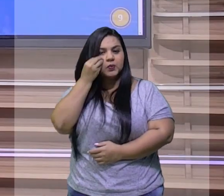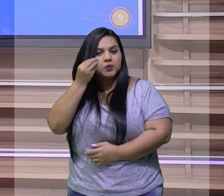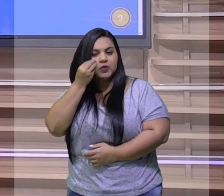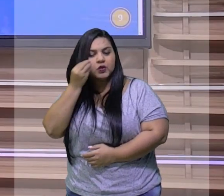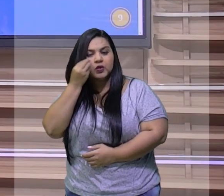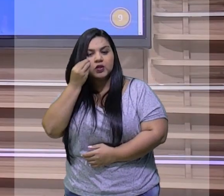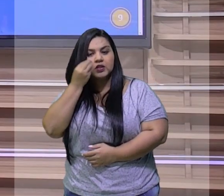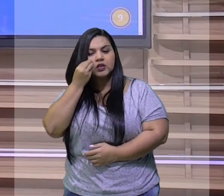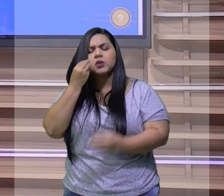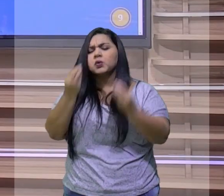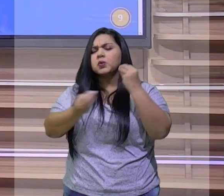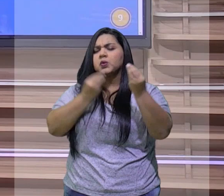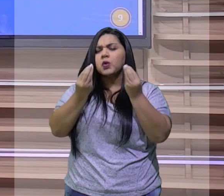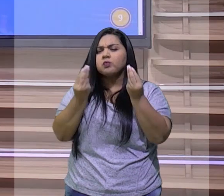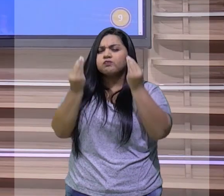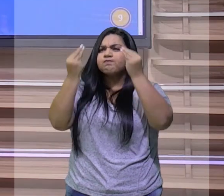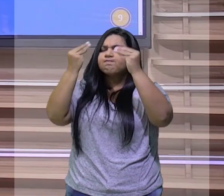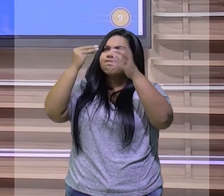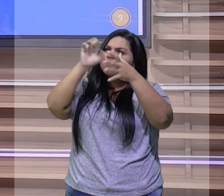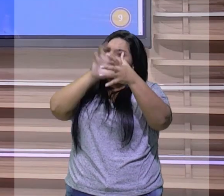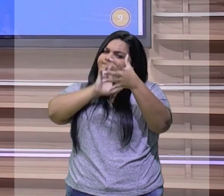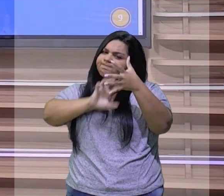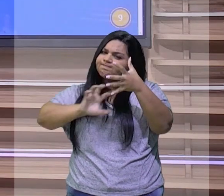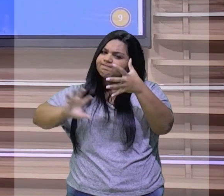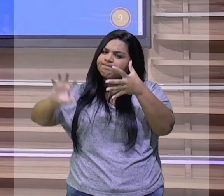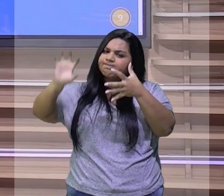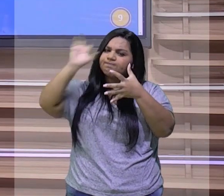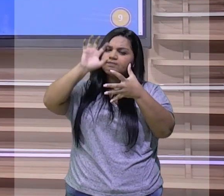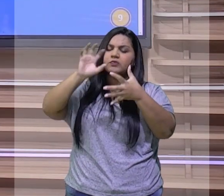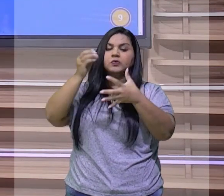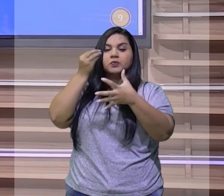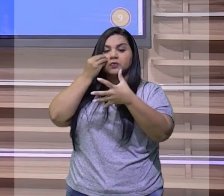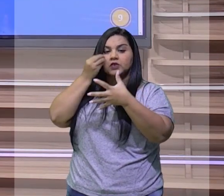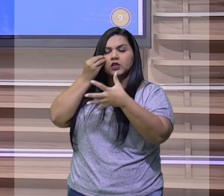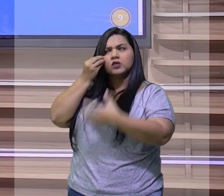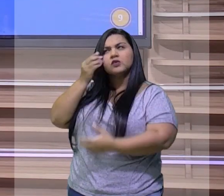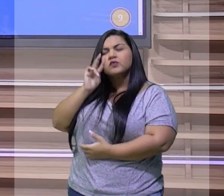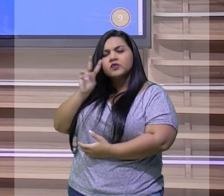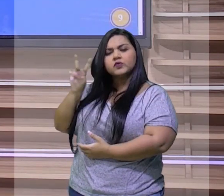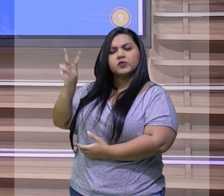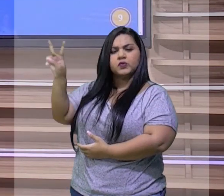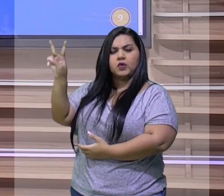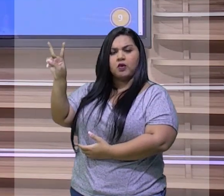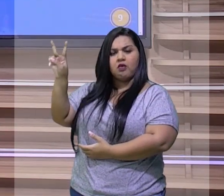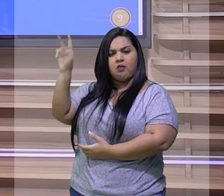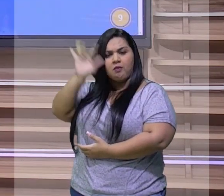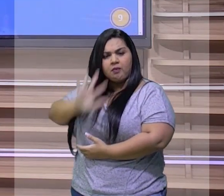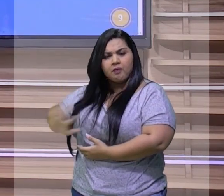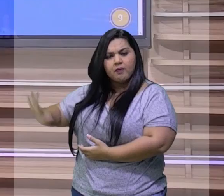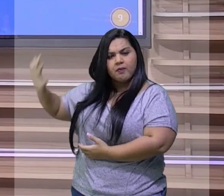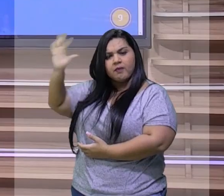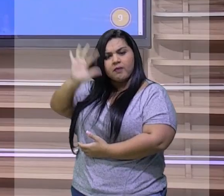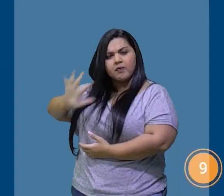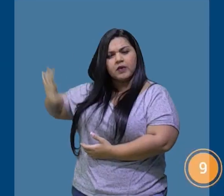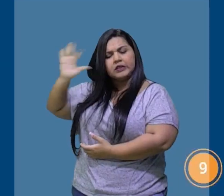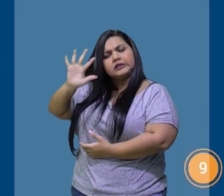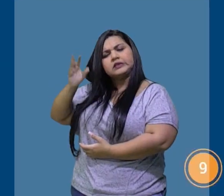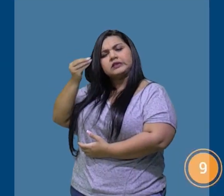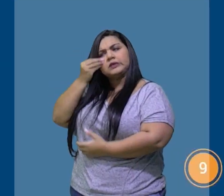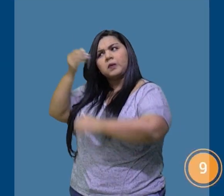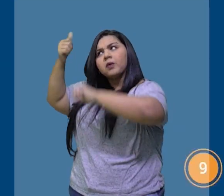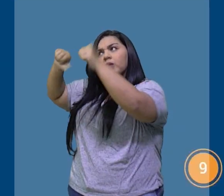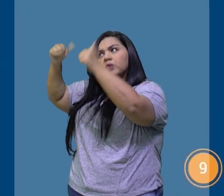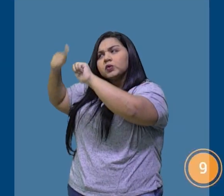os elementos que a gente vai conhecer agora. Então, quando você olha ali um mapa, você observa os elementos que